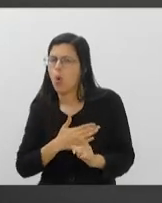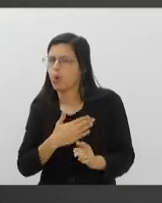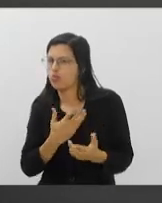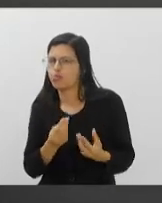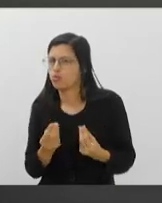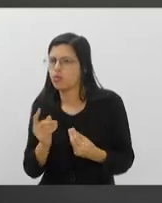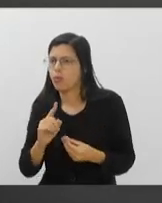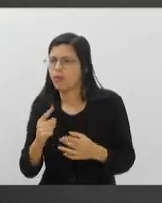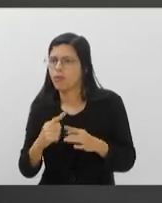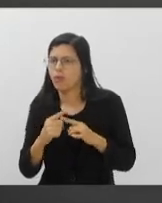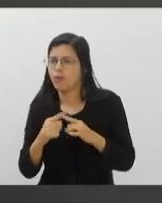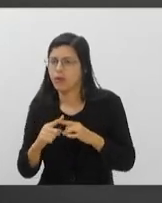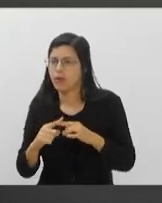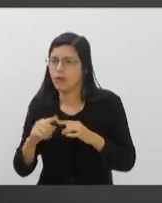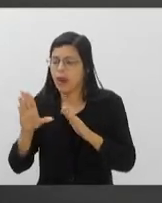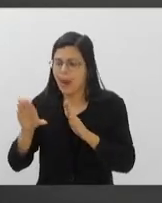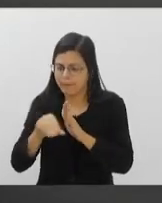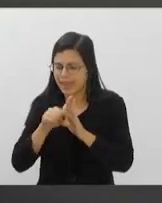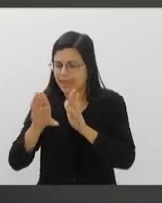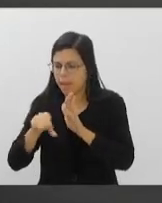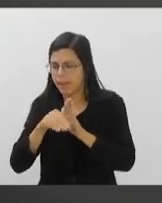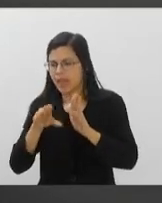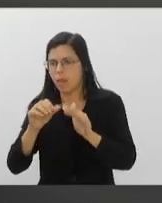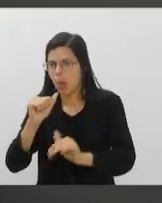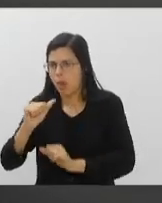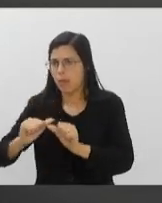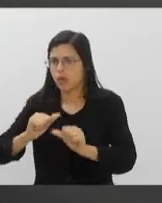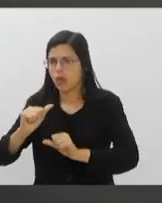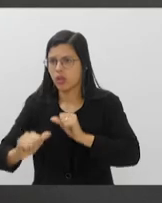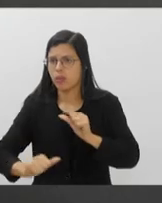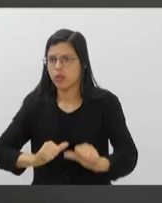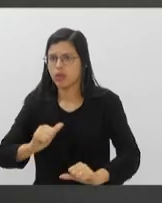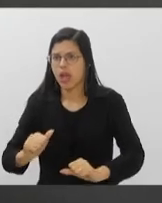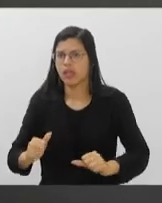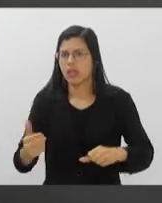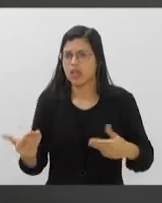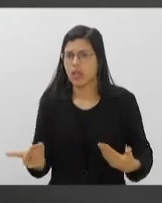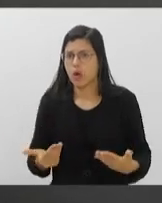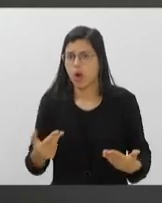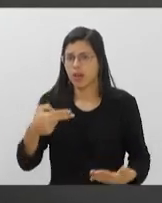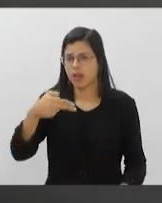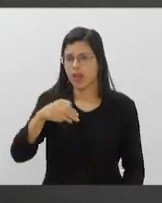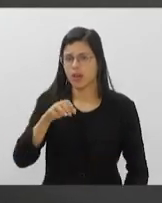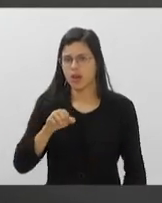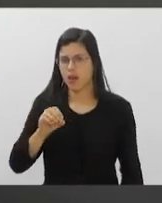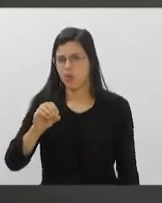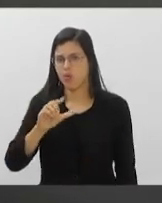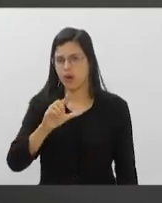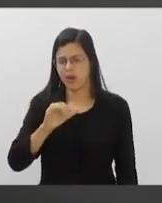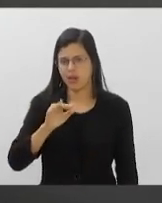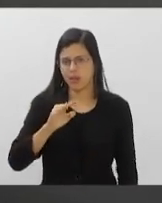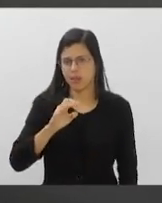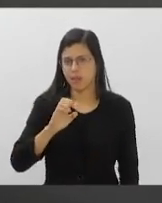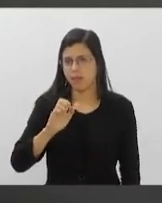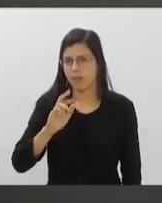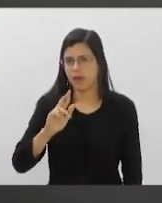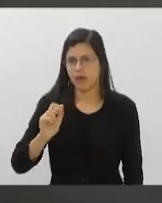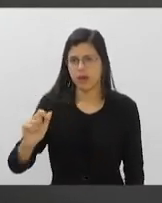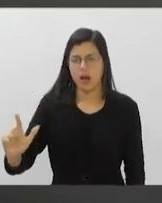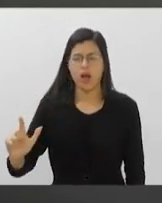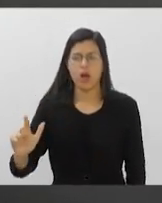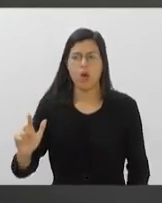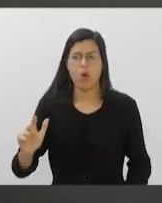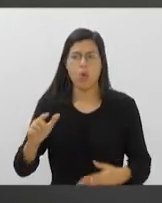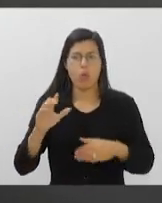remada né que ela tá cada vez mais neoliberal aquela constituição que era cidadã que afirmava direitos